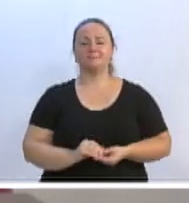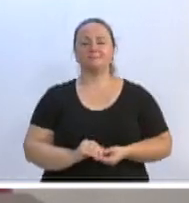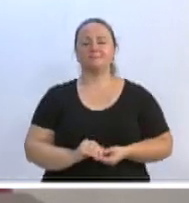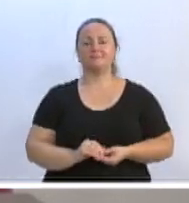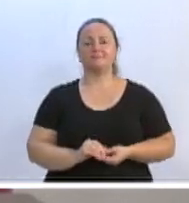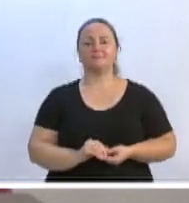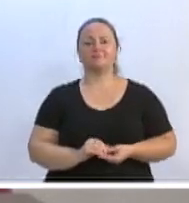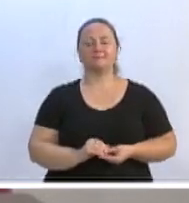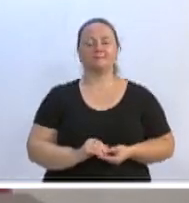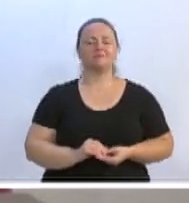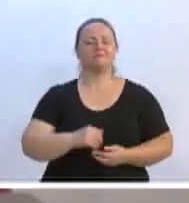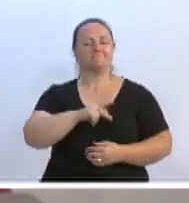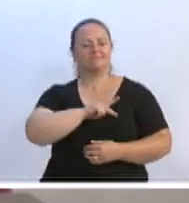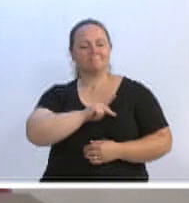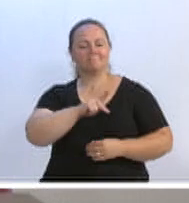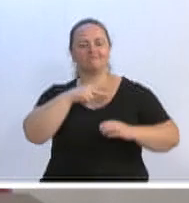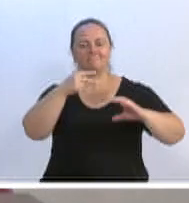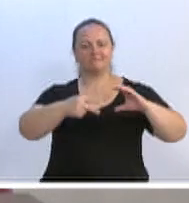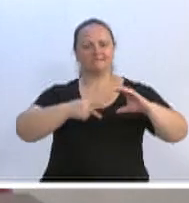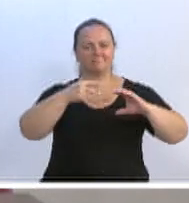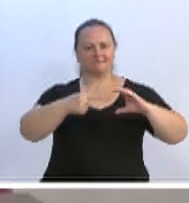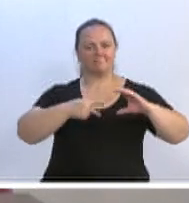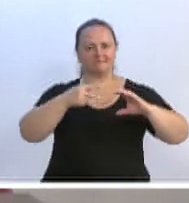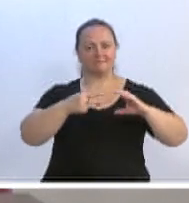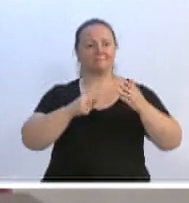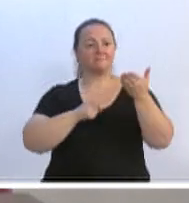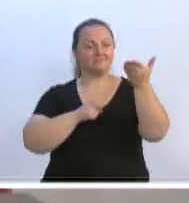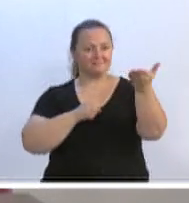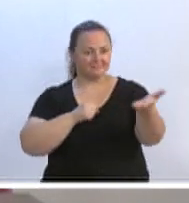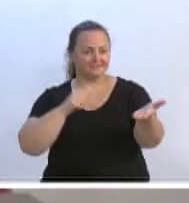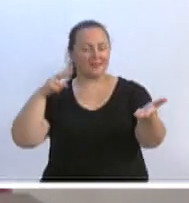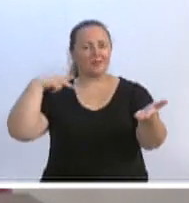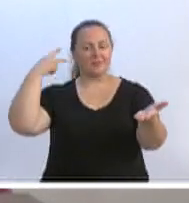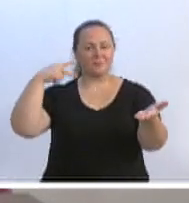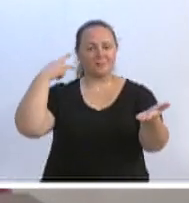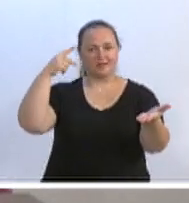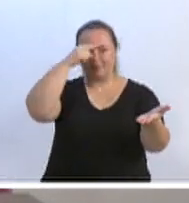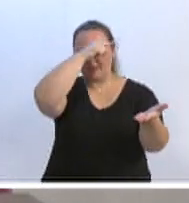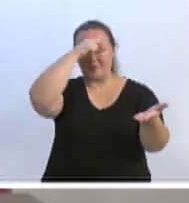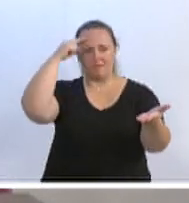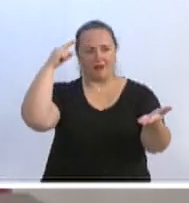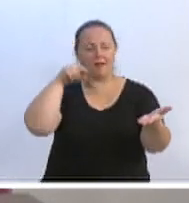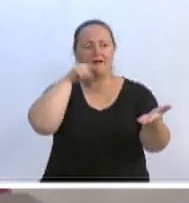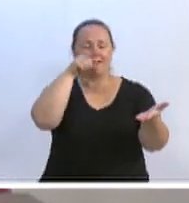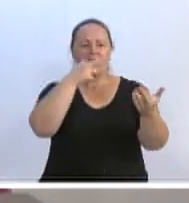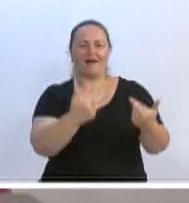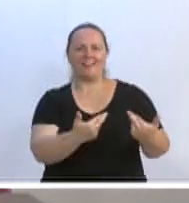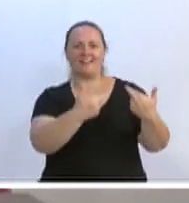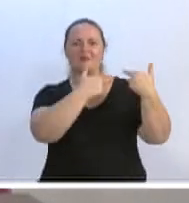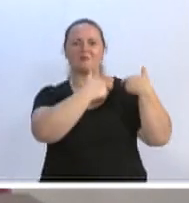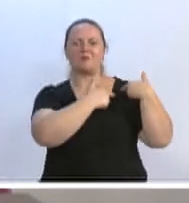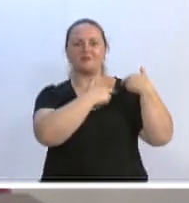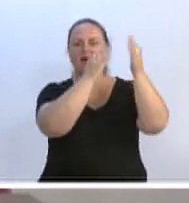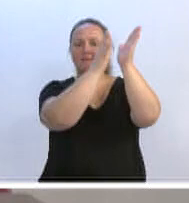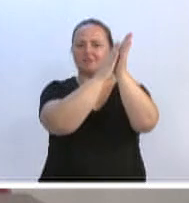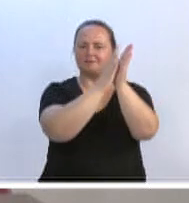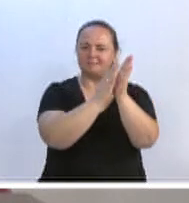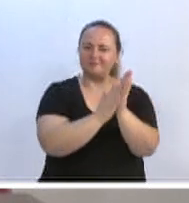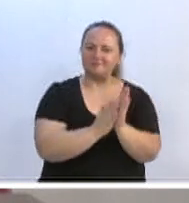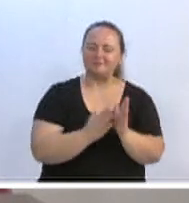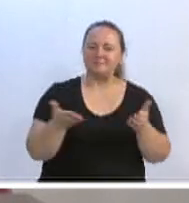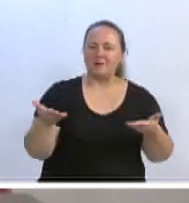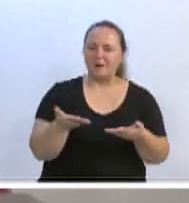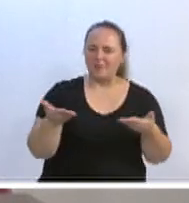presidente desta Casa Legislativa, o vereador Marcos da Rosa, proponente desta homenagem, na